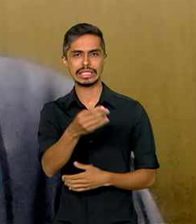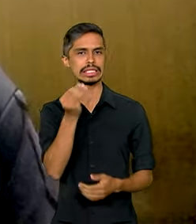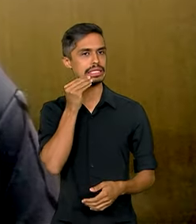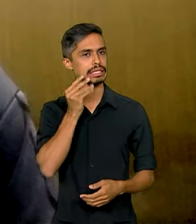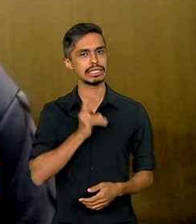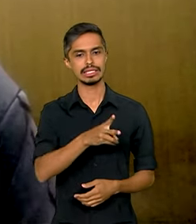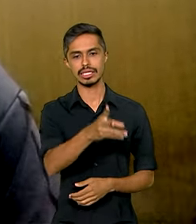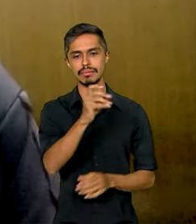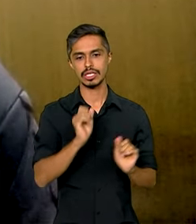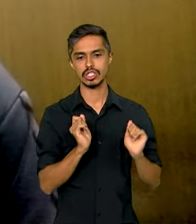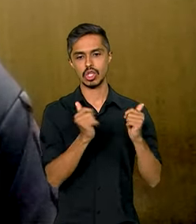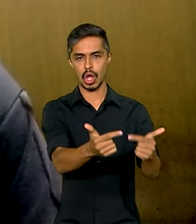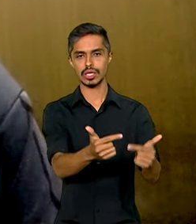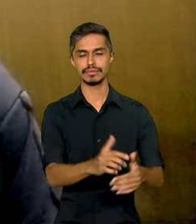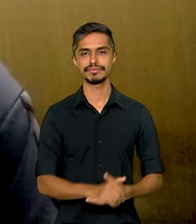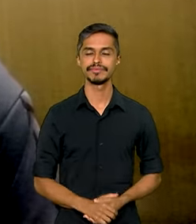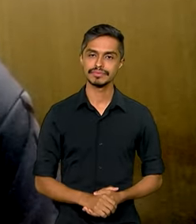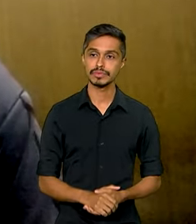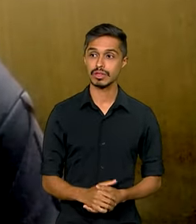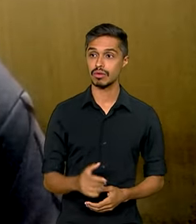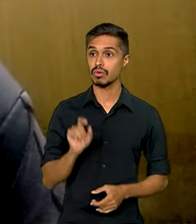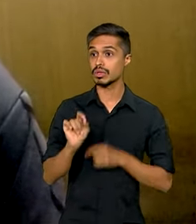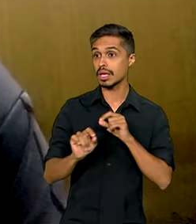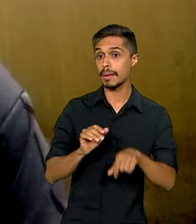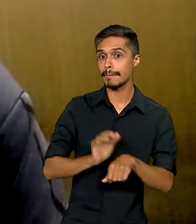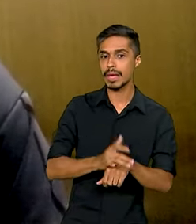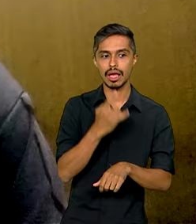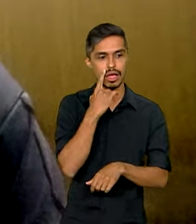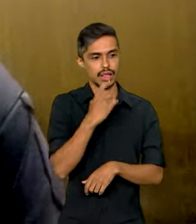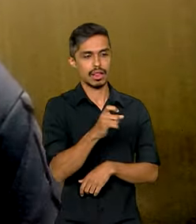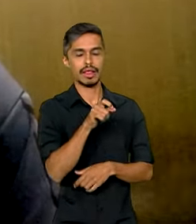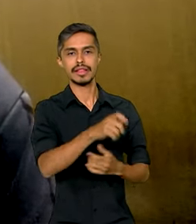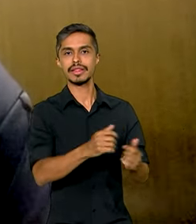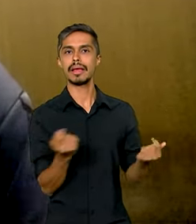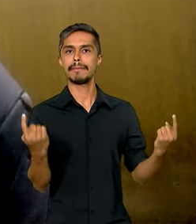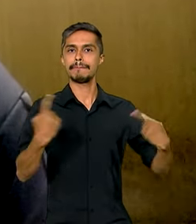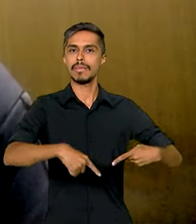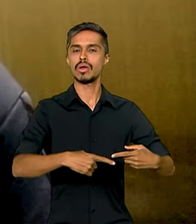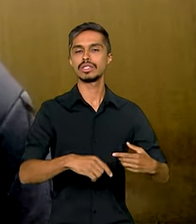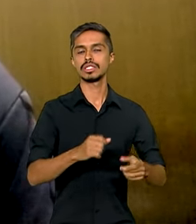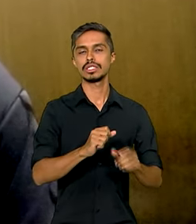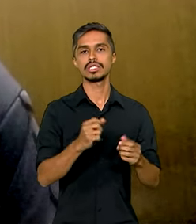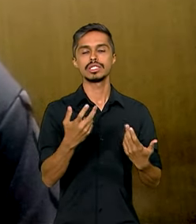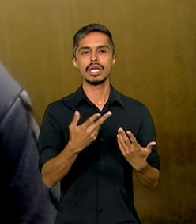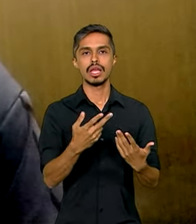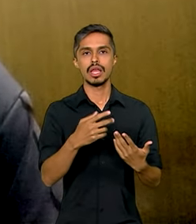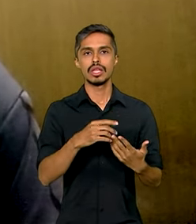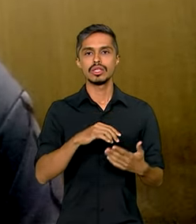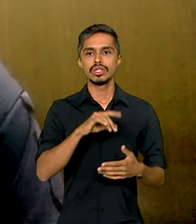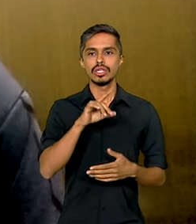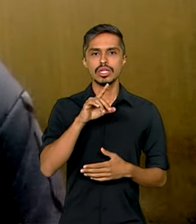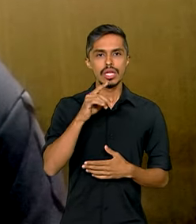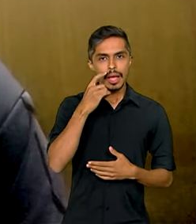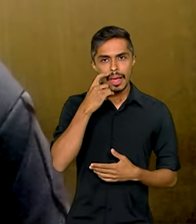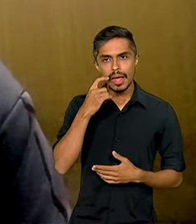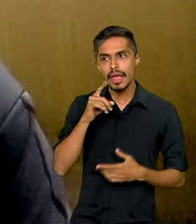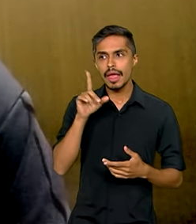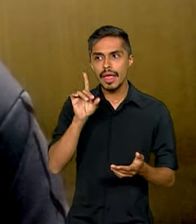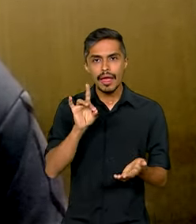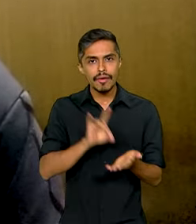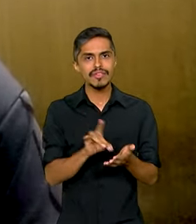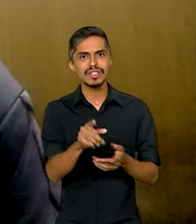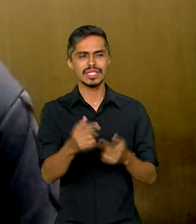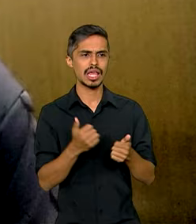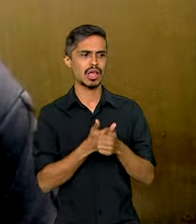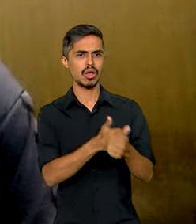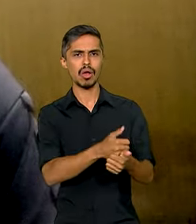sorte o que mais me atrai nas apostas desportivas é o fato de você poder acompanhar o